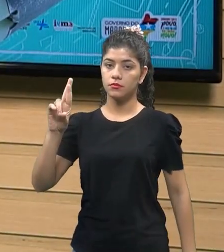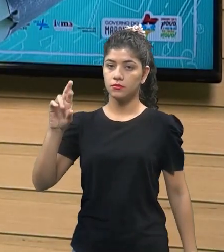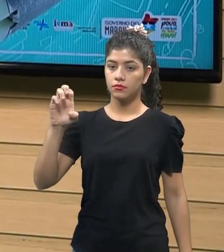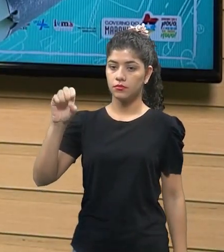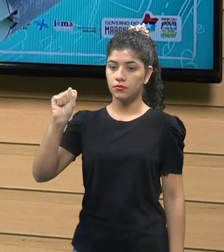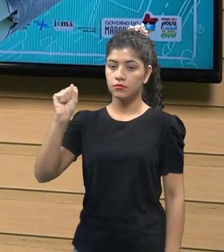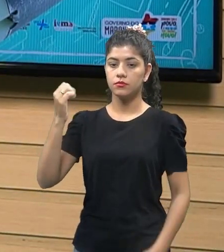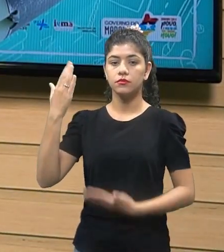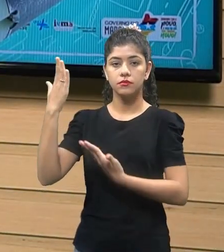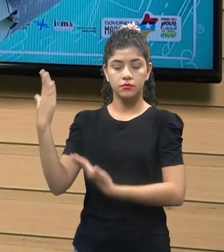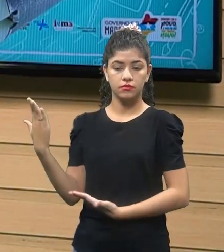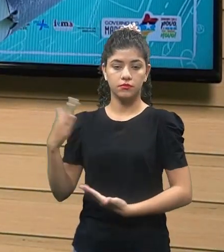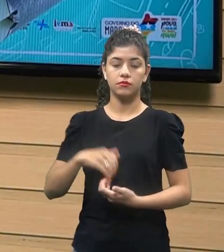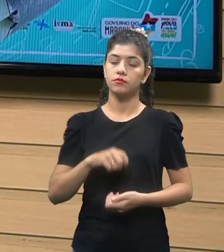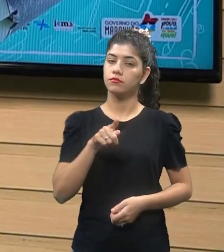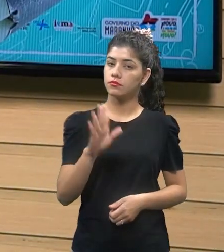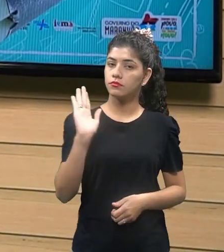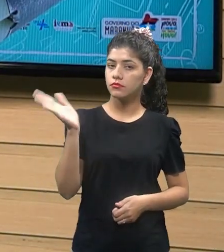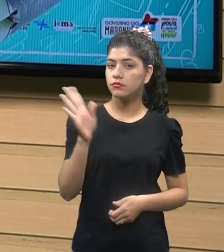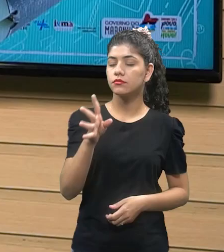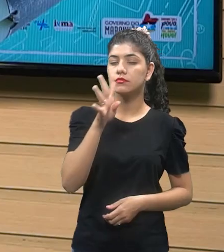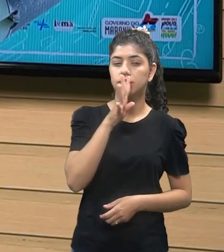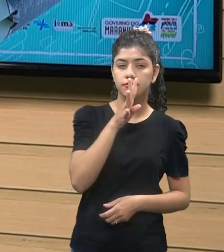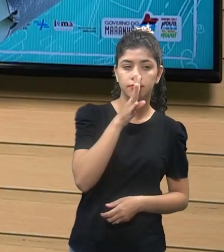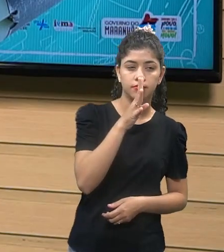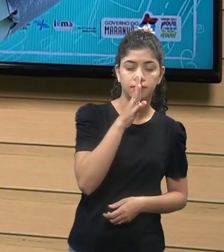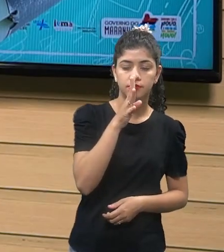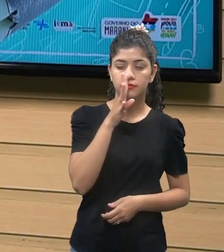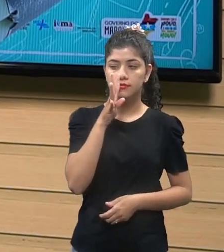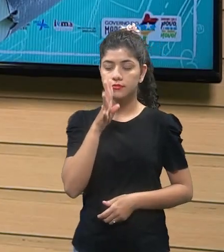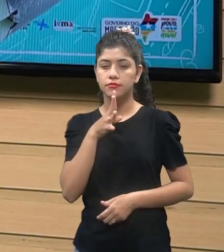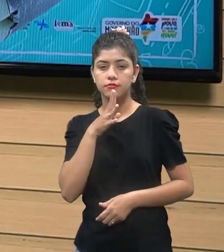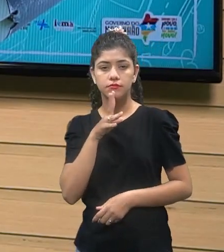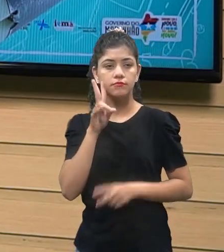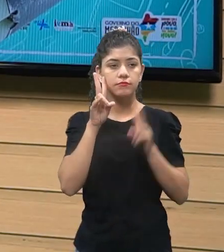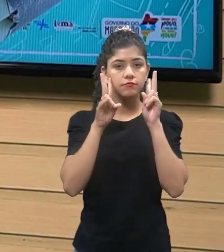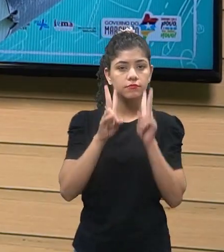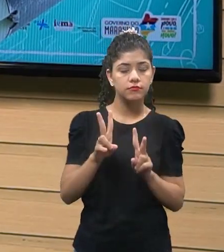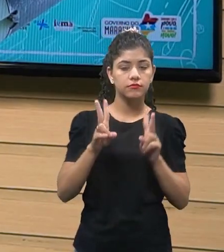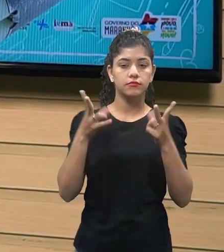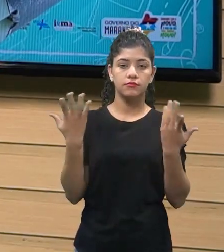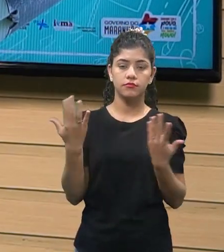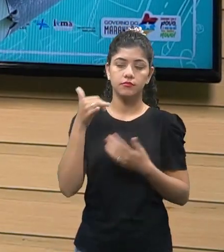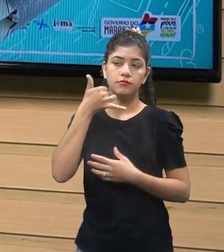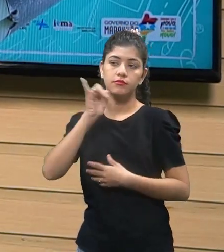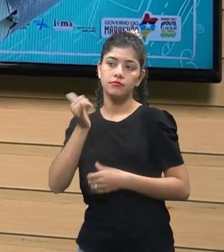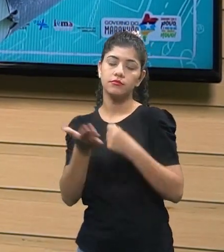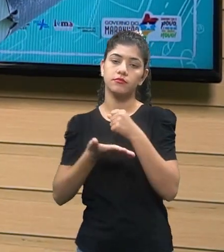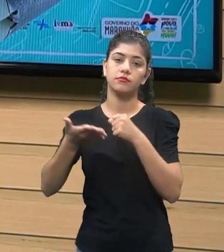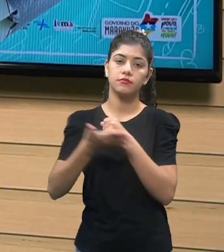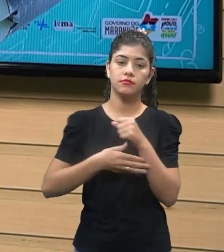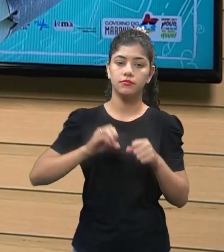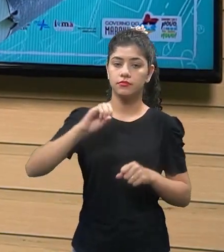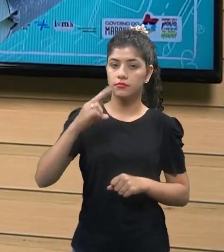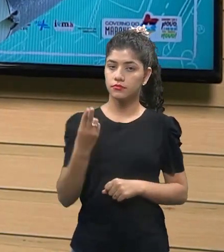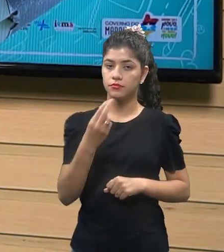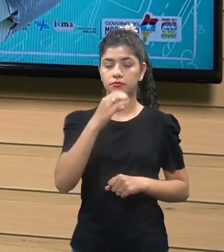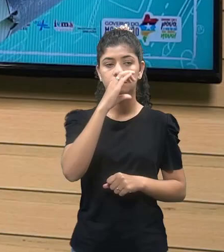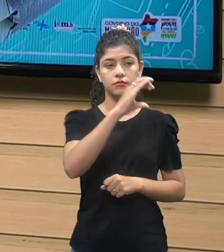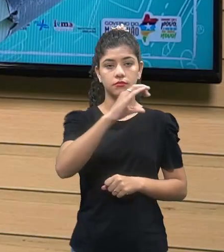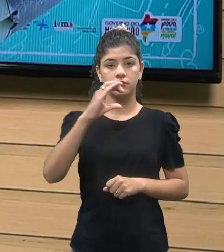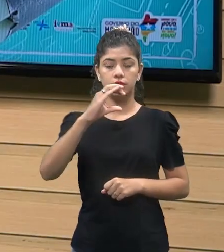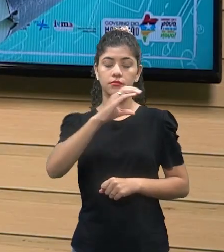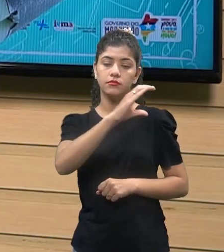motores. Talvez vocês já devem ter visto isso quando estudaram eletricidade básica ou corrente CC e CA,